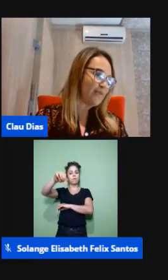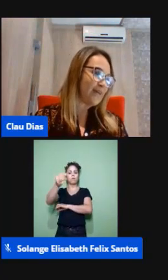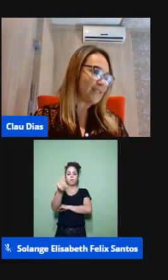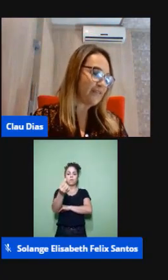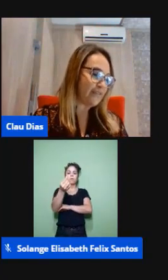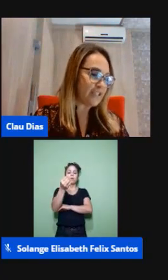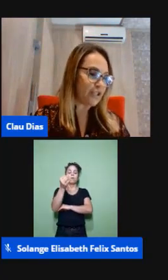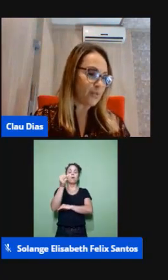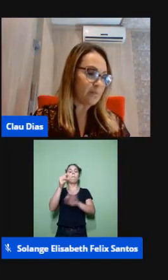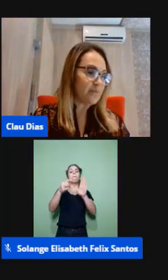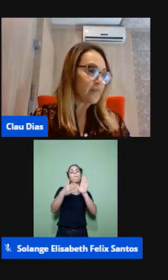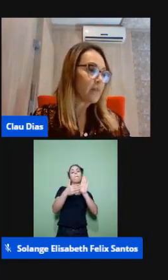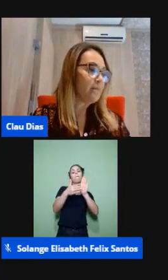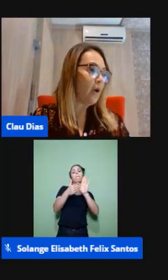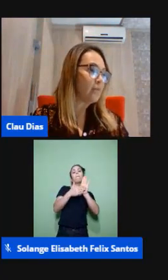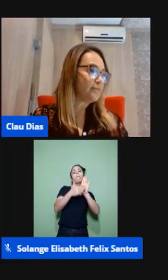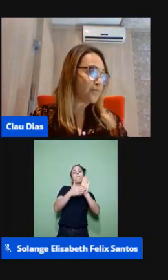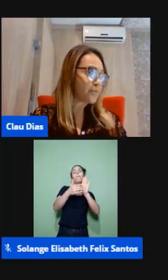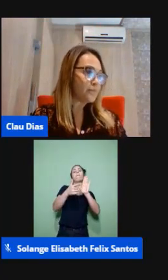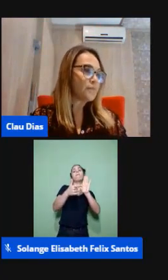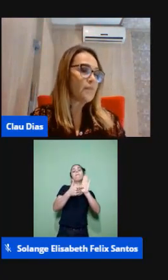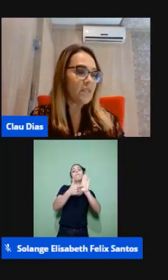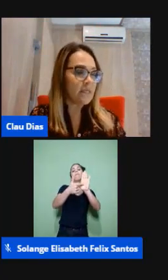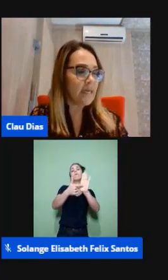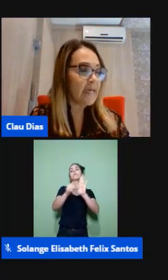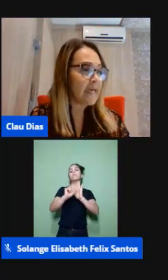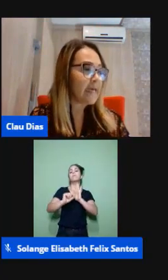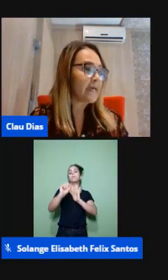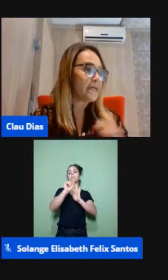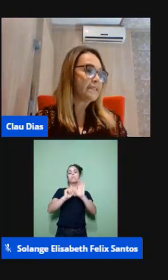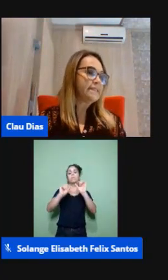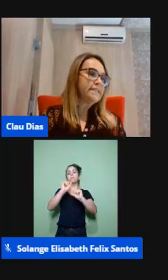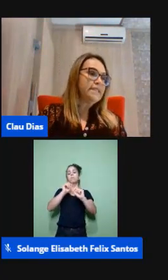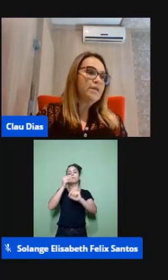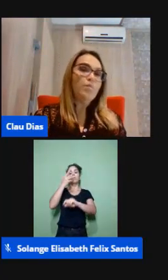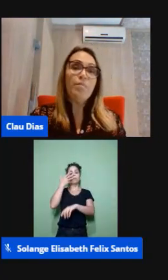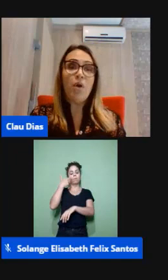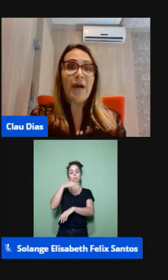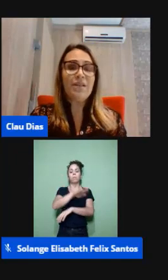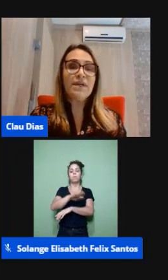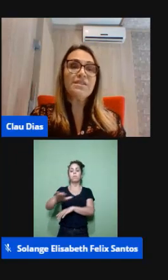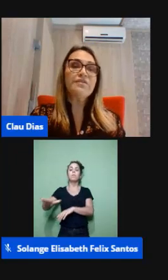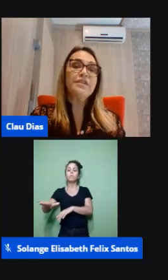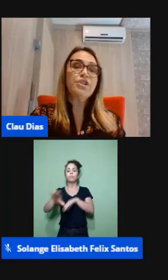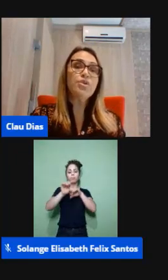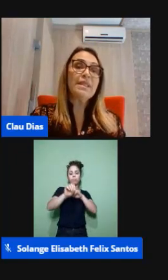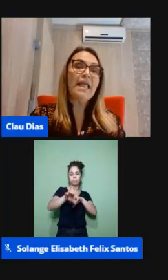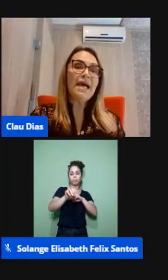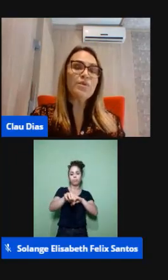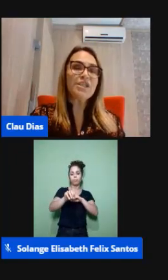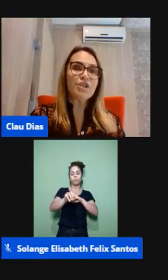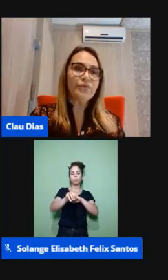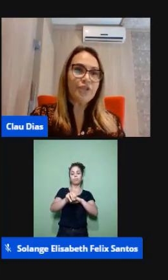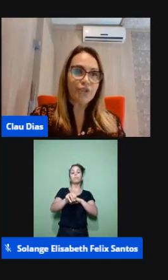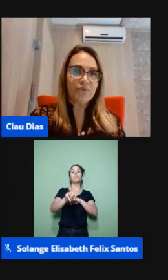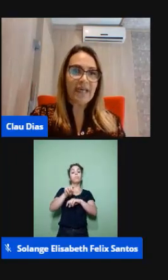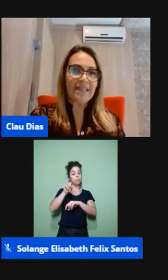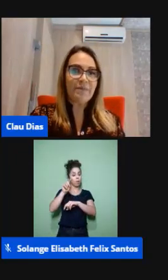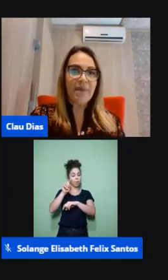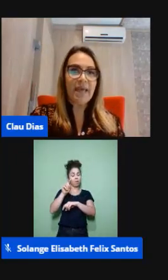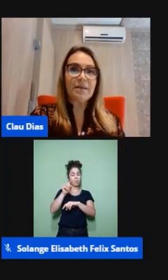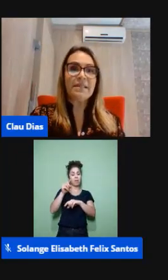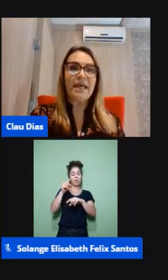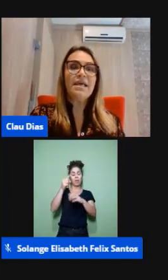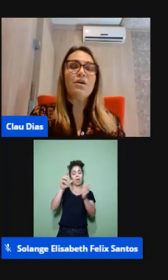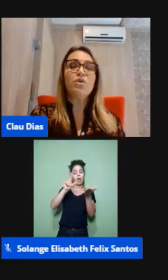visão da educação infantil. Bom, Bom, a educação infantil, lá no artigo 21